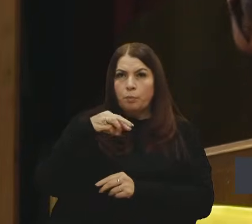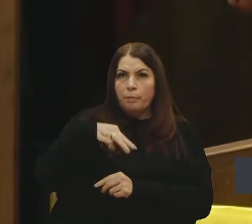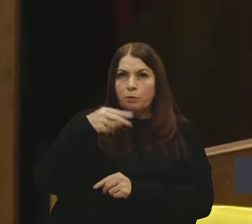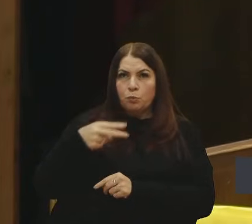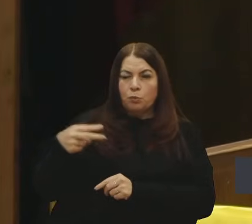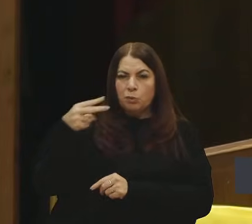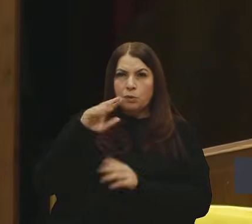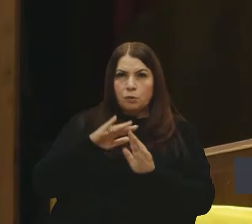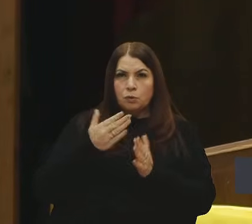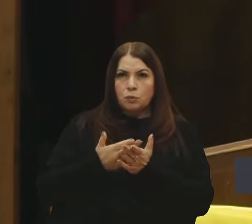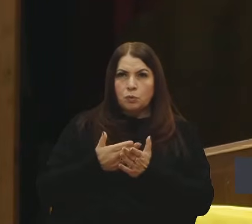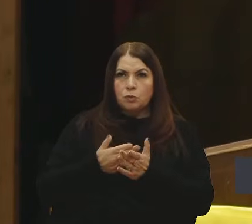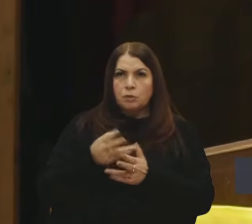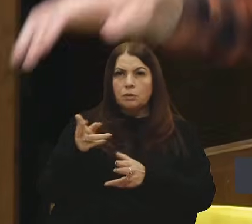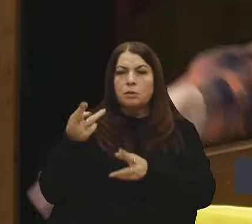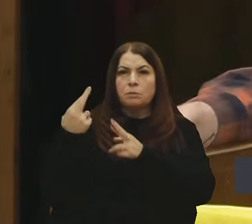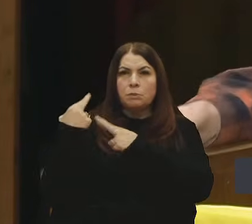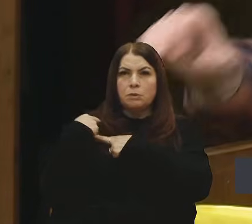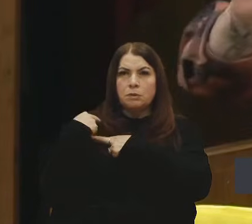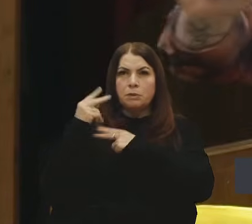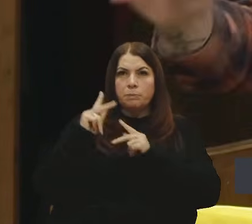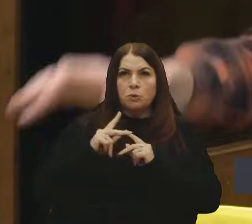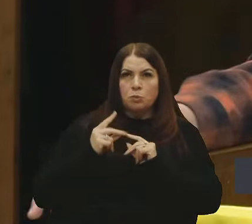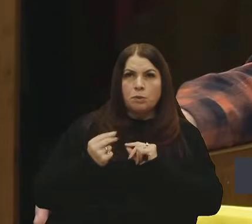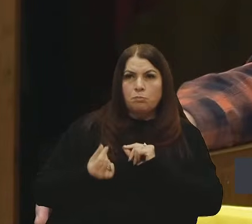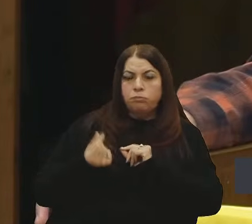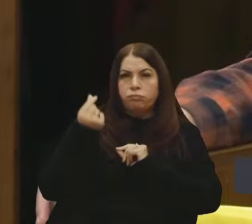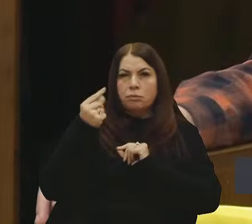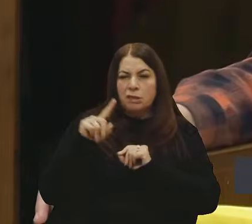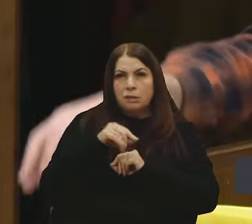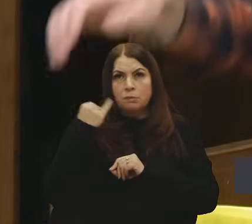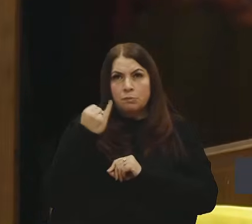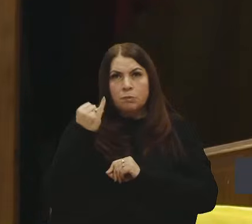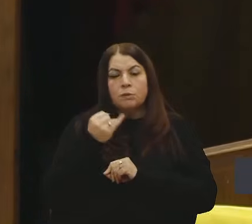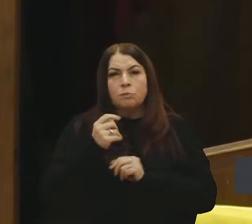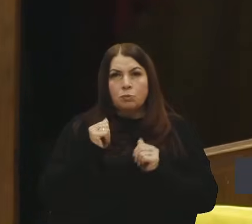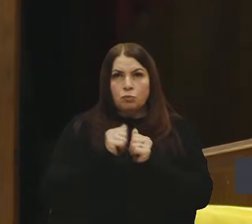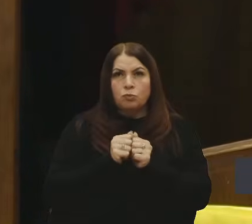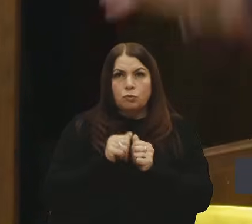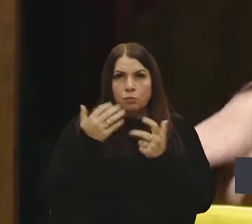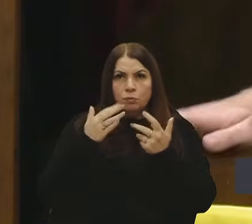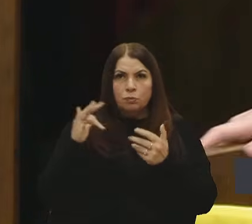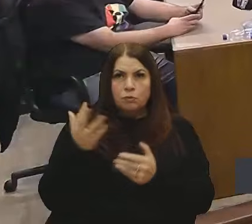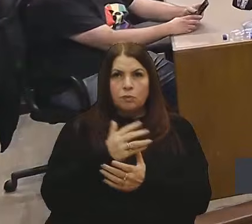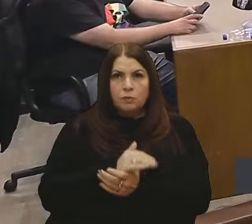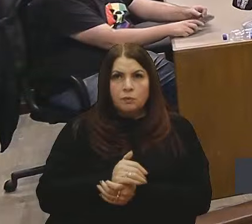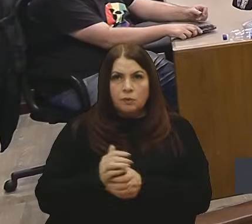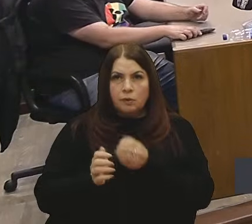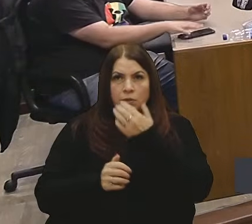de escola cair na mão da burguesia. Isso é muito importante, pessoal. E estamos juntos aí. Parabéns para todo mundo.